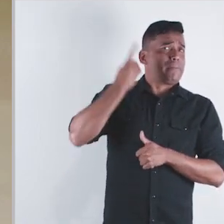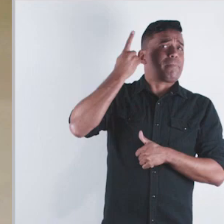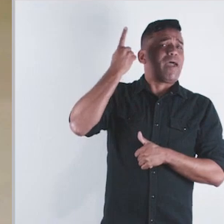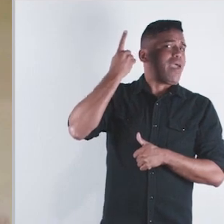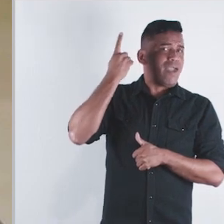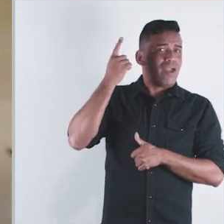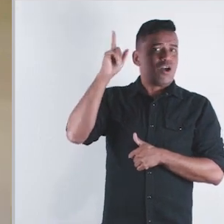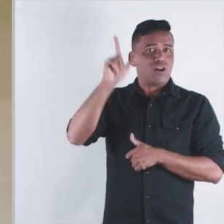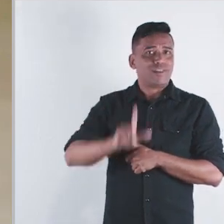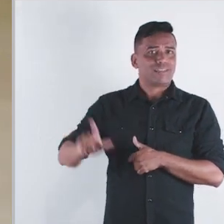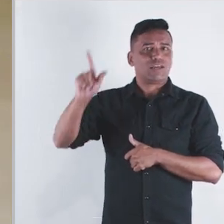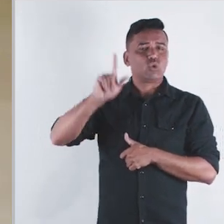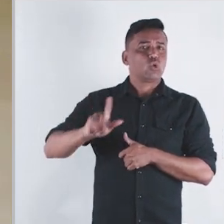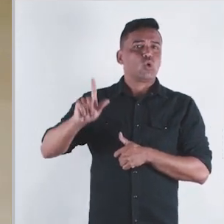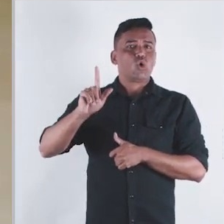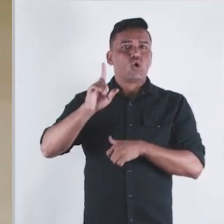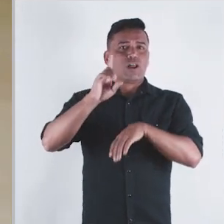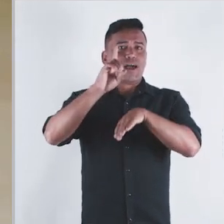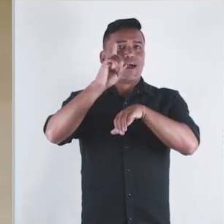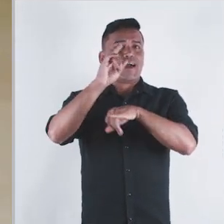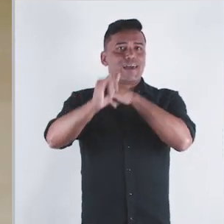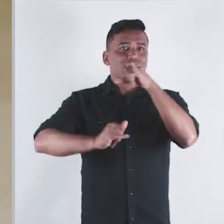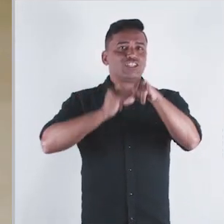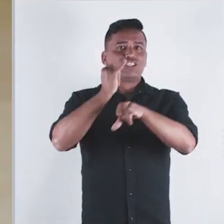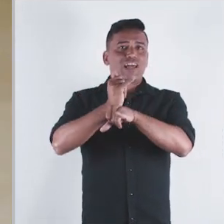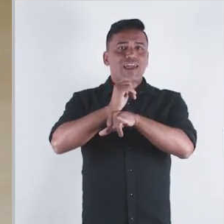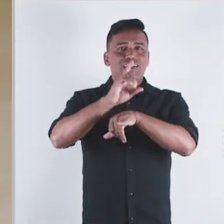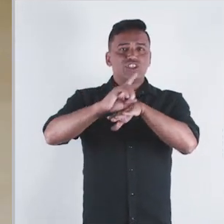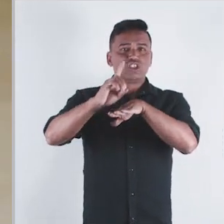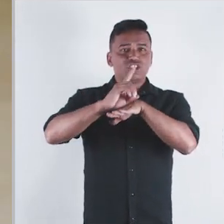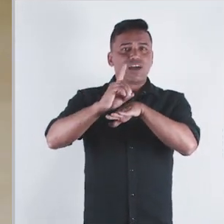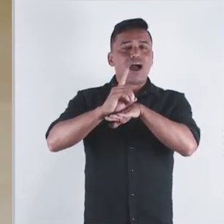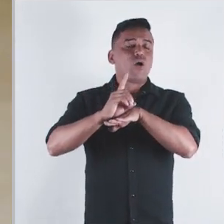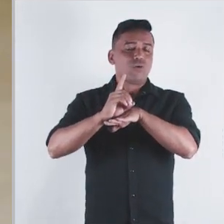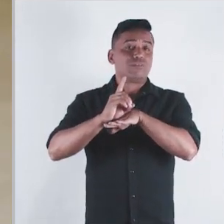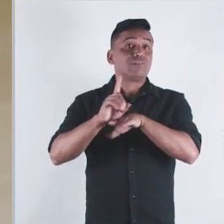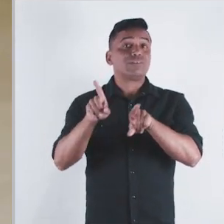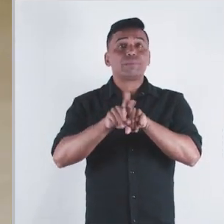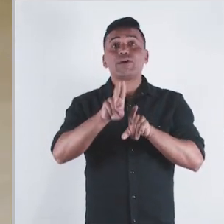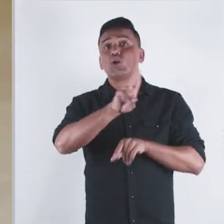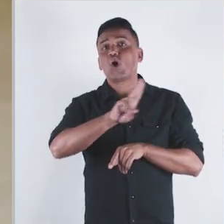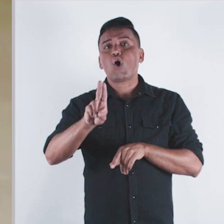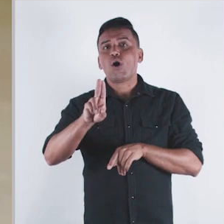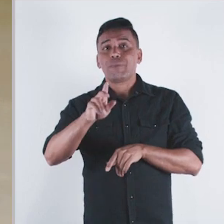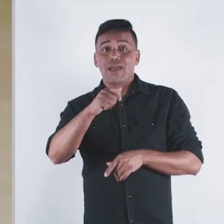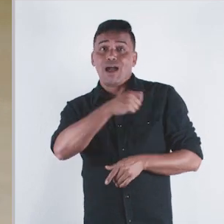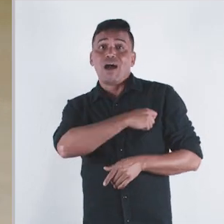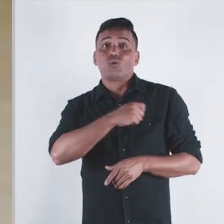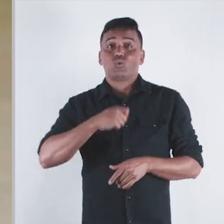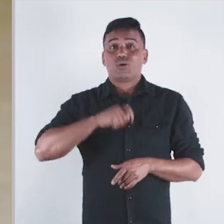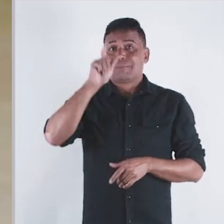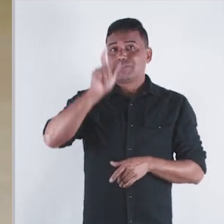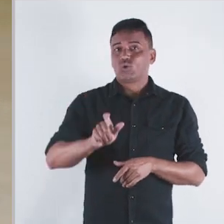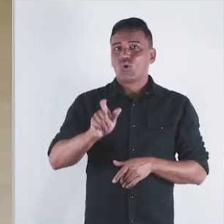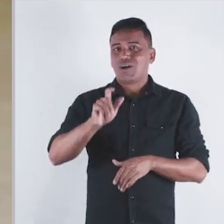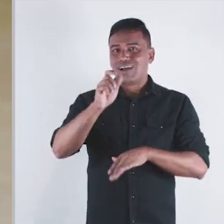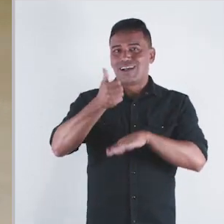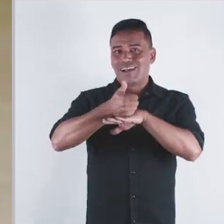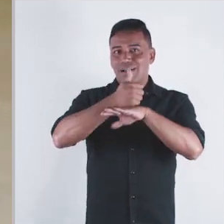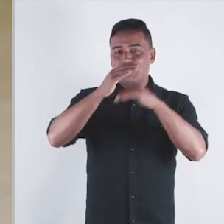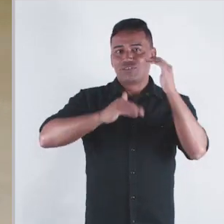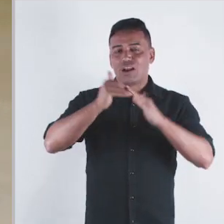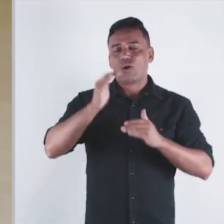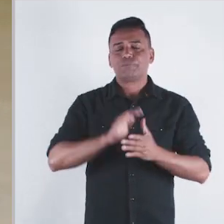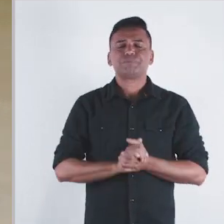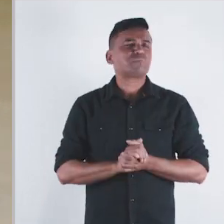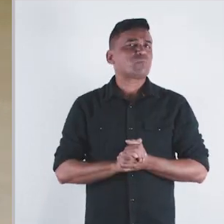exemplo. Você também pode buscar a partir do nome do autor. Eu quero saber o que tem